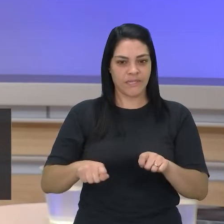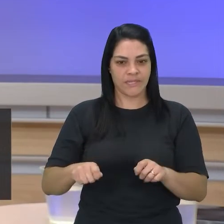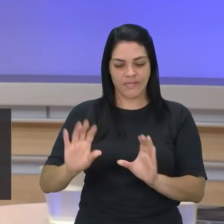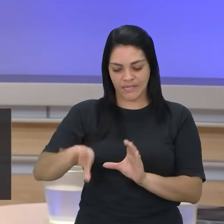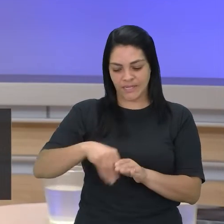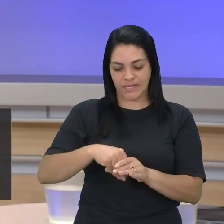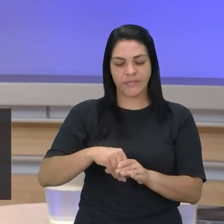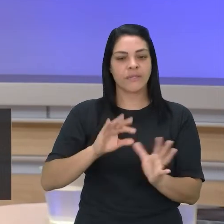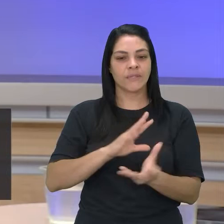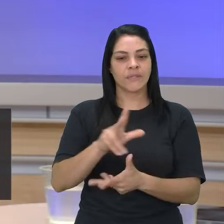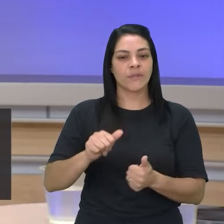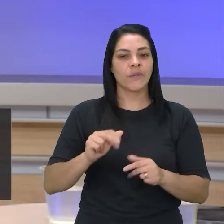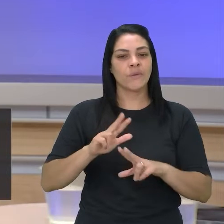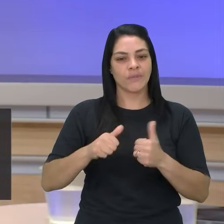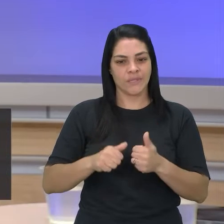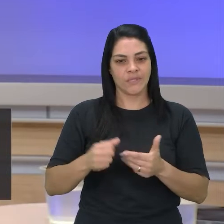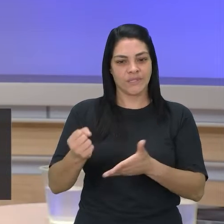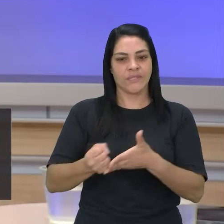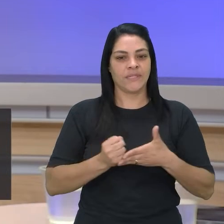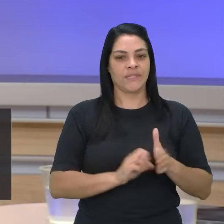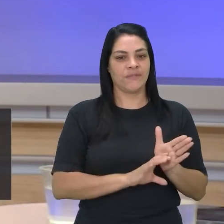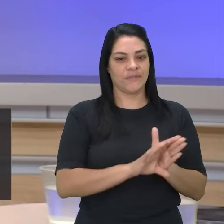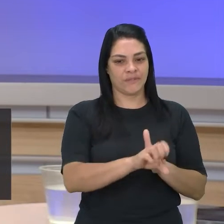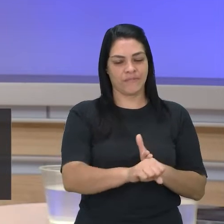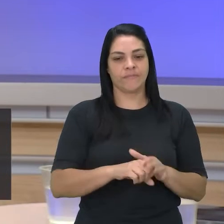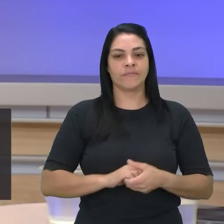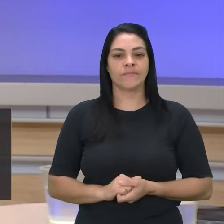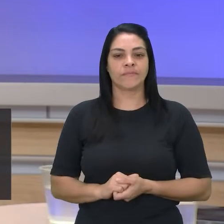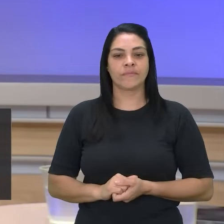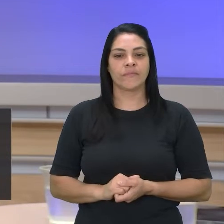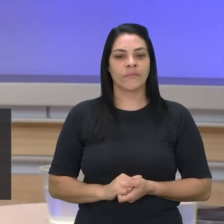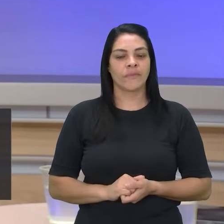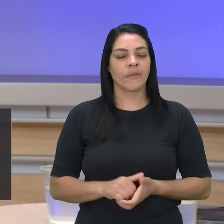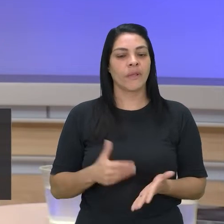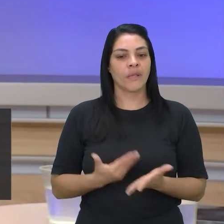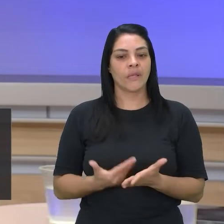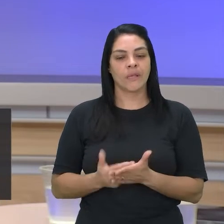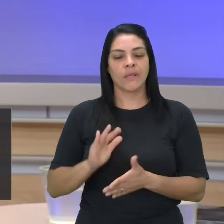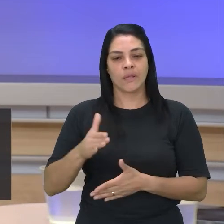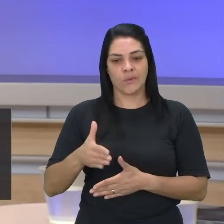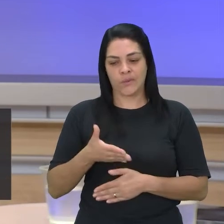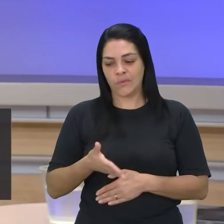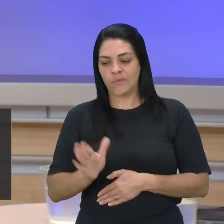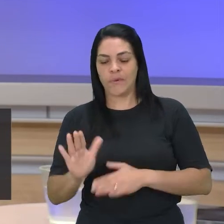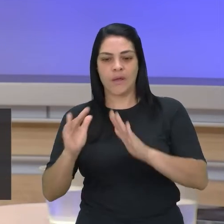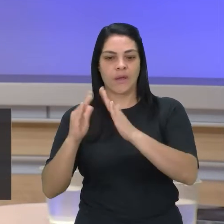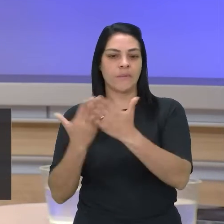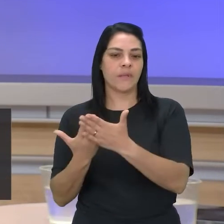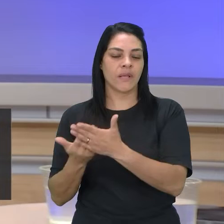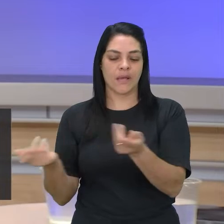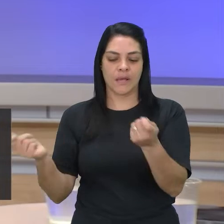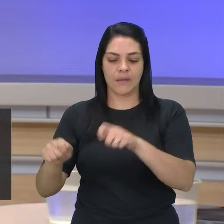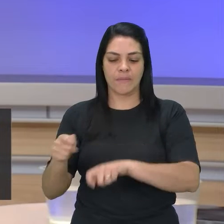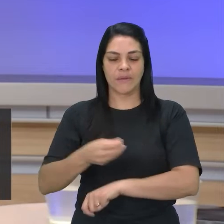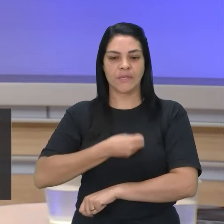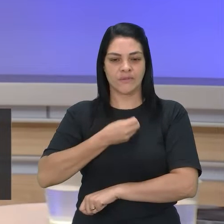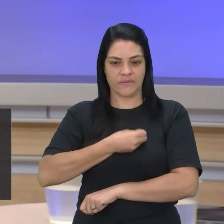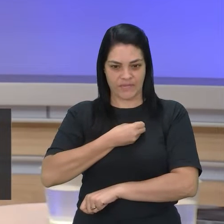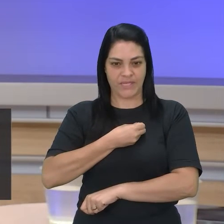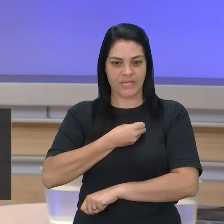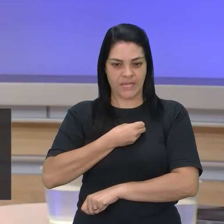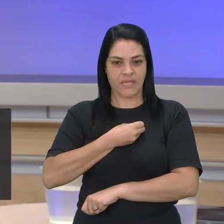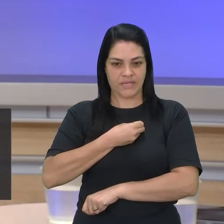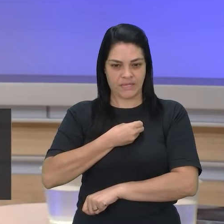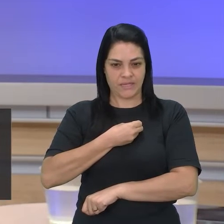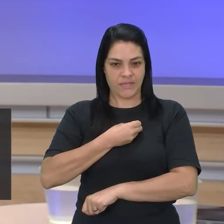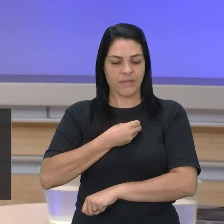Por isso que a gente traz os conceitos, né? Sim. Então, a criança, quando passa pela escola e pode vivenciar,